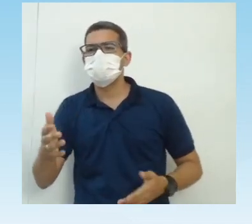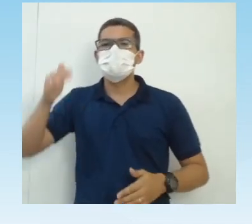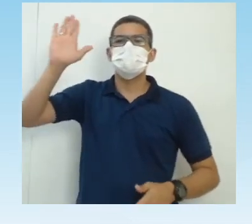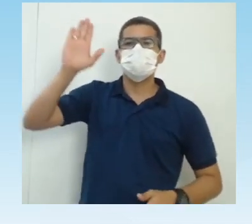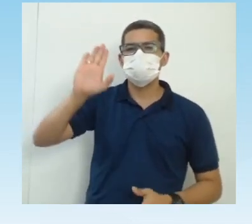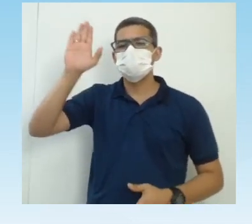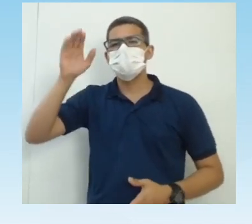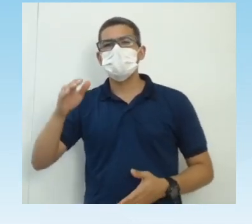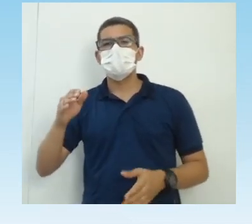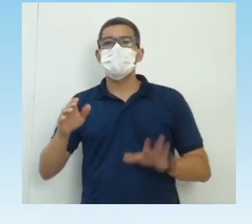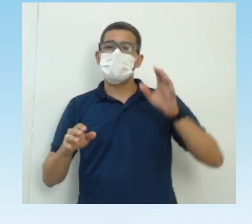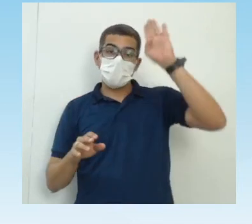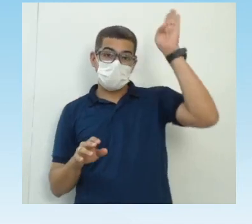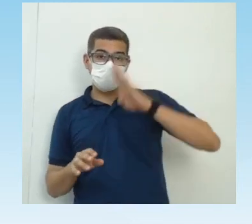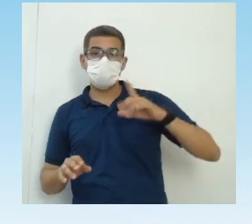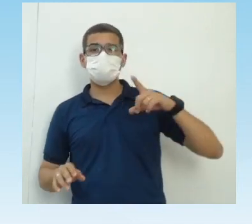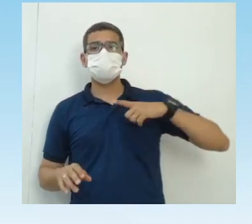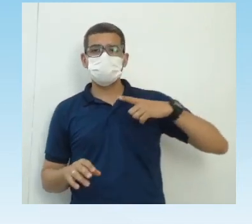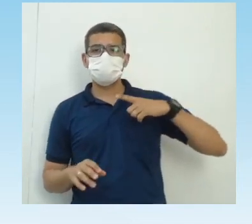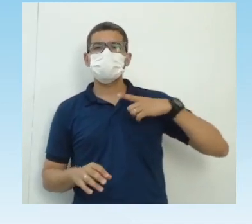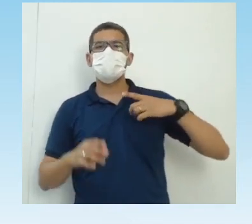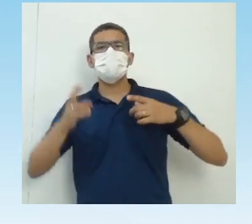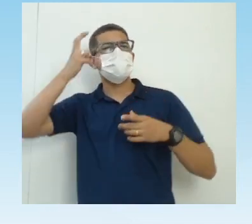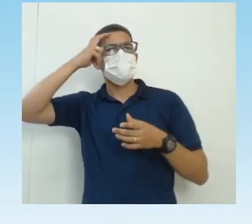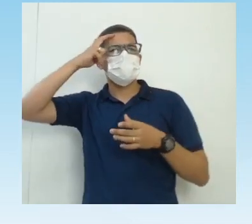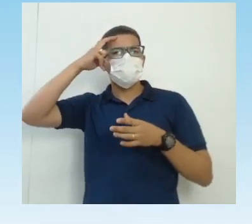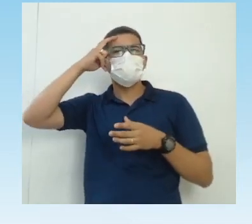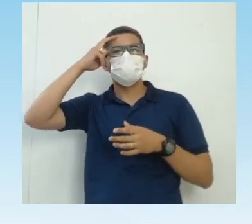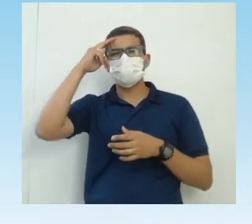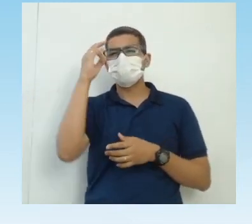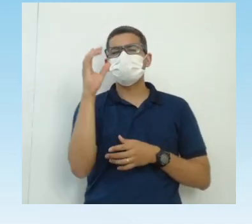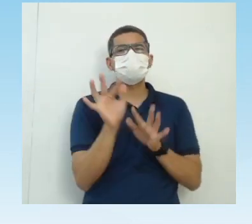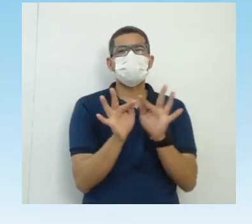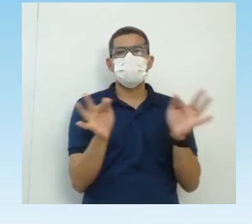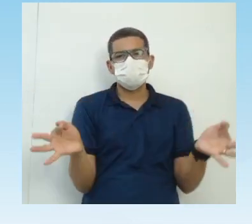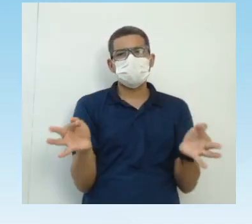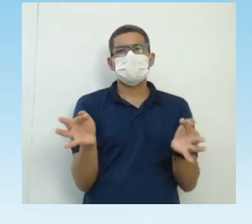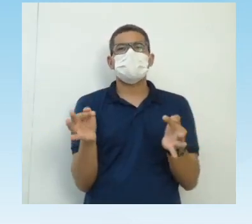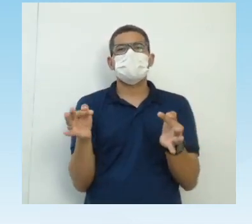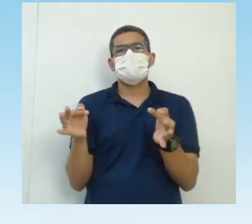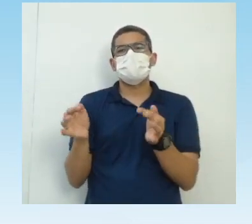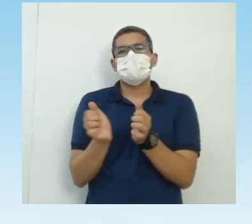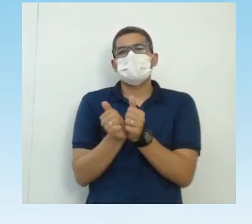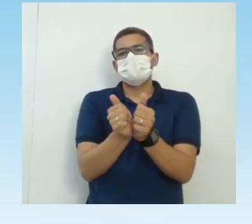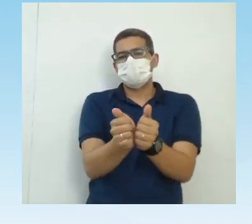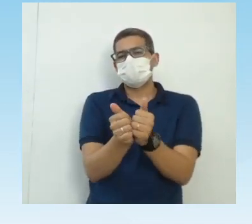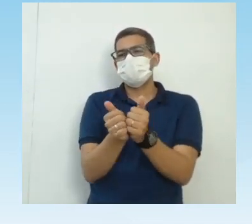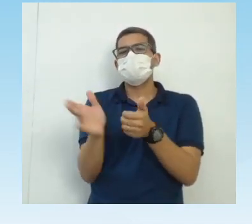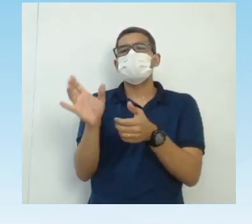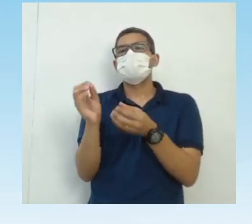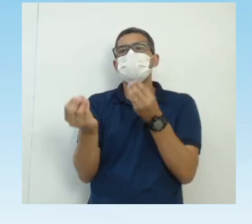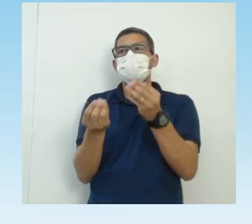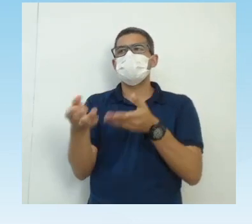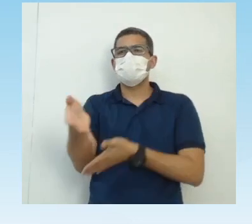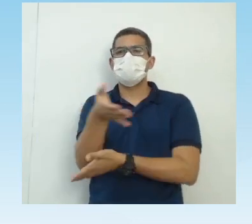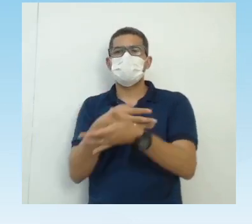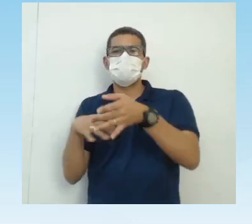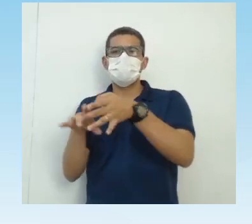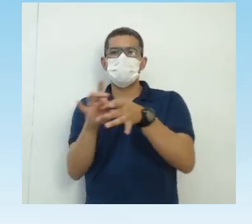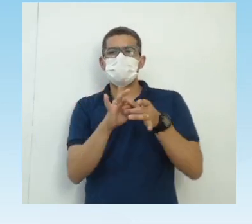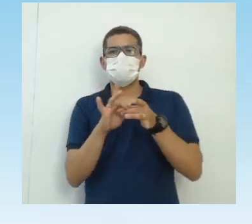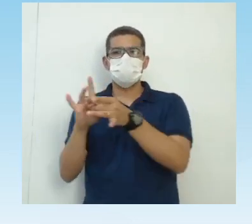monocultura, escravocrata, né, um pezinho no passado. Então, como é que conseguiu haver essa conciliação entre os